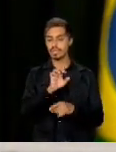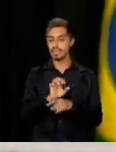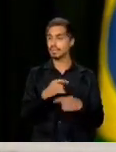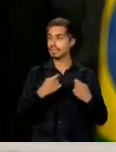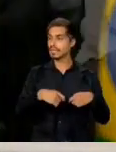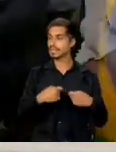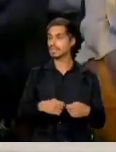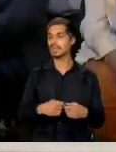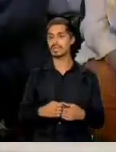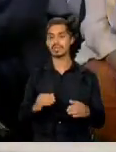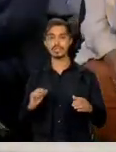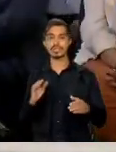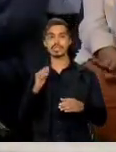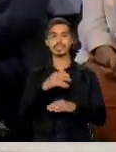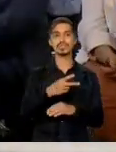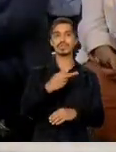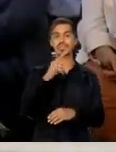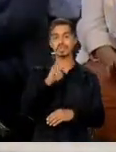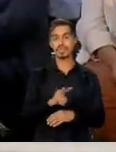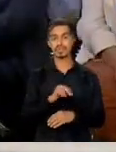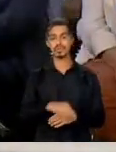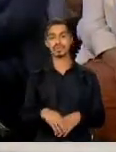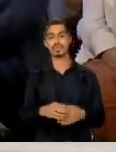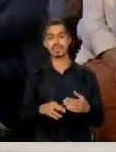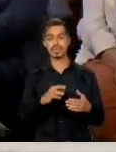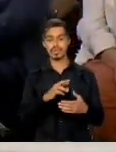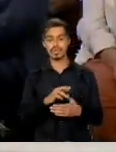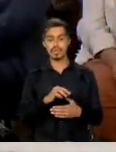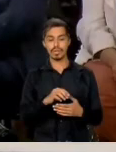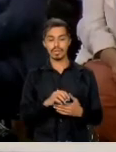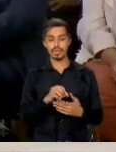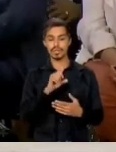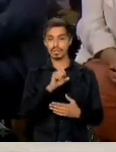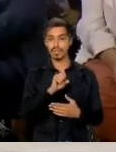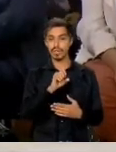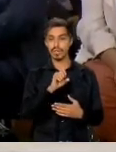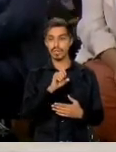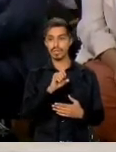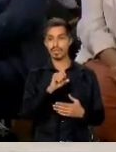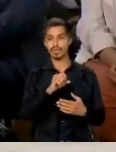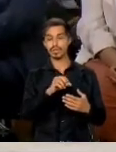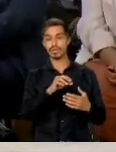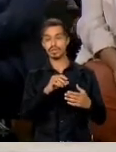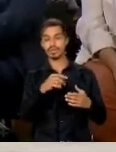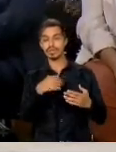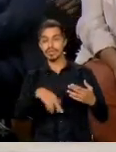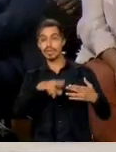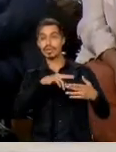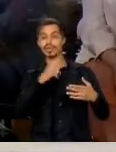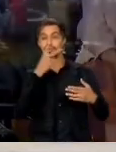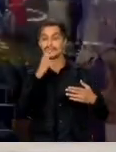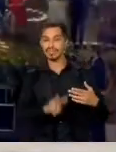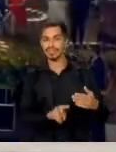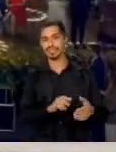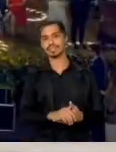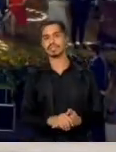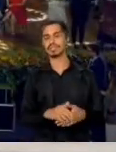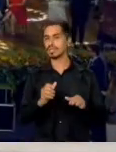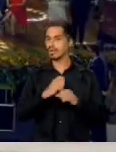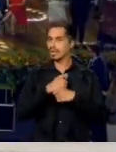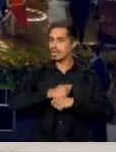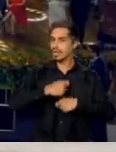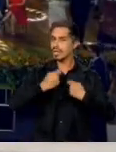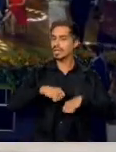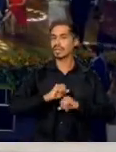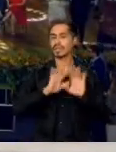duas vezes ao Supremo Tribunal Federal. Para você ter uma ideia do nível de perseguição. Então, isso precisa ficar claro. O presidente